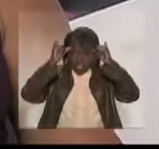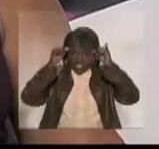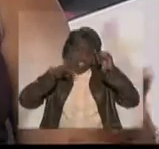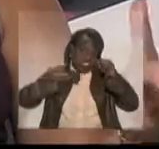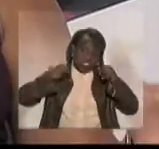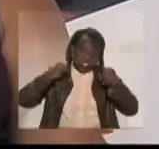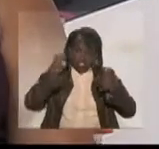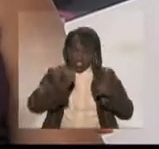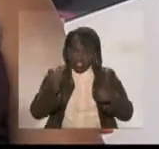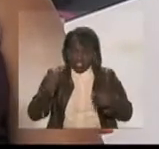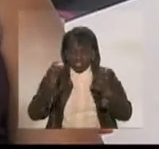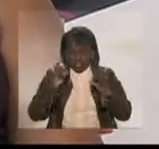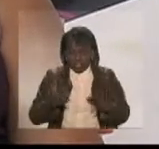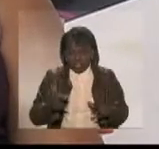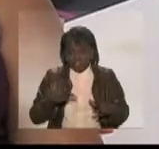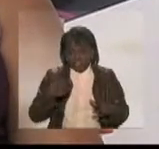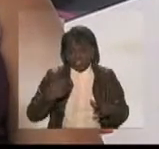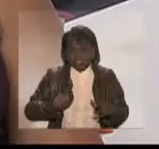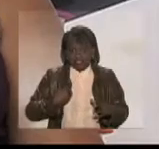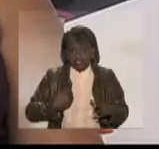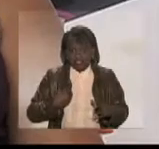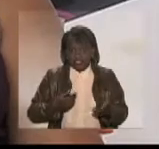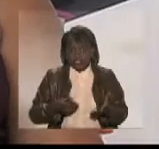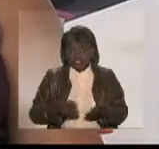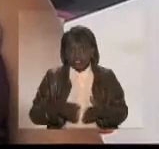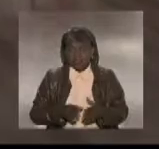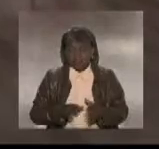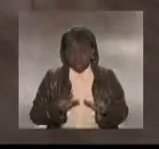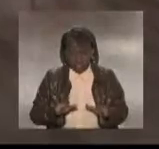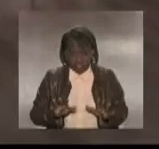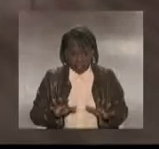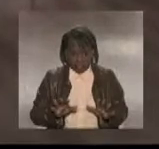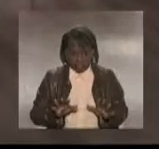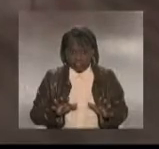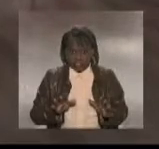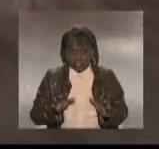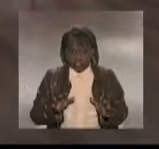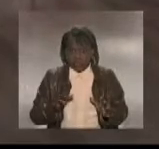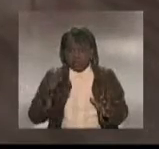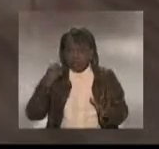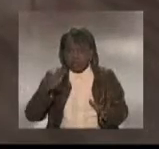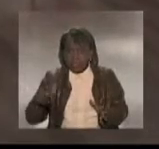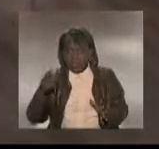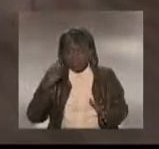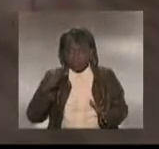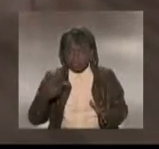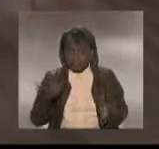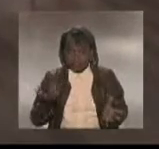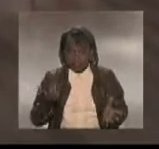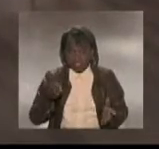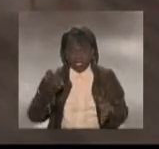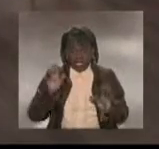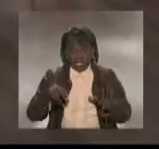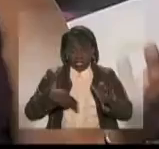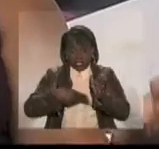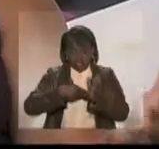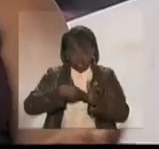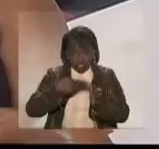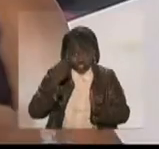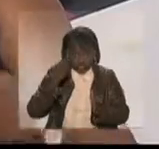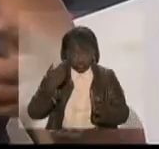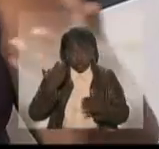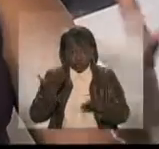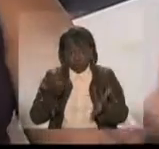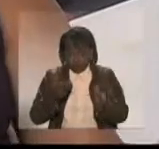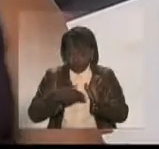e terem suas vidas ceifadas. Mas você não teria um número, por exemplo, por semana? Diante de uma cirurgia ou